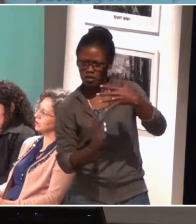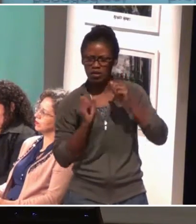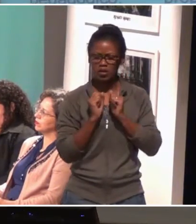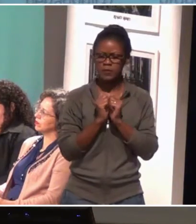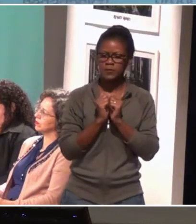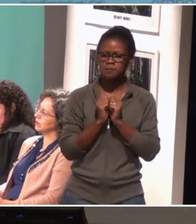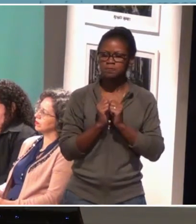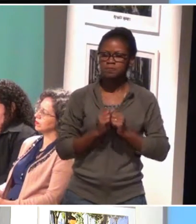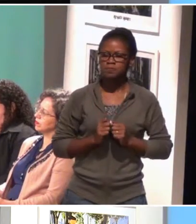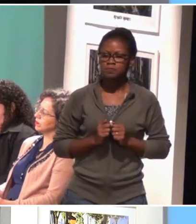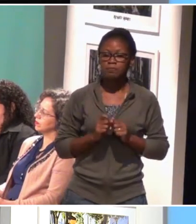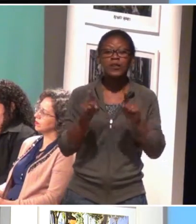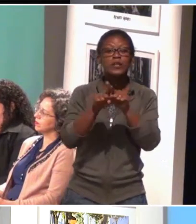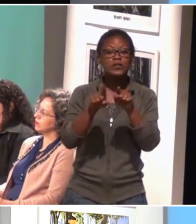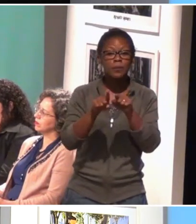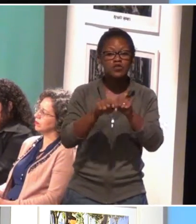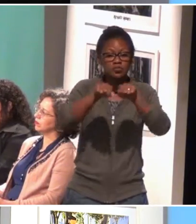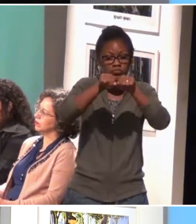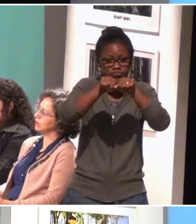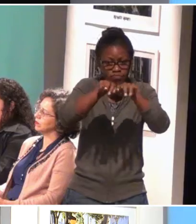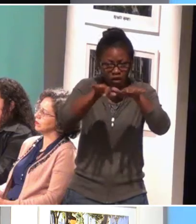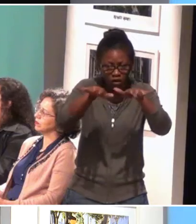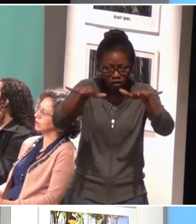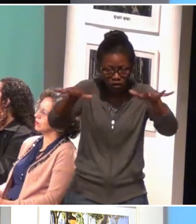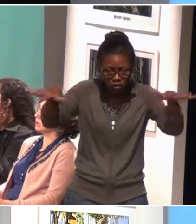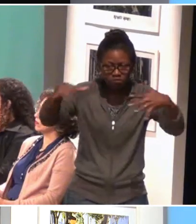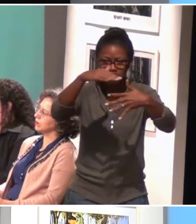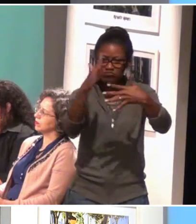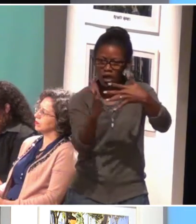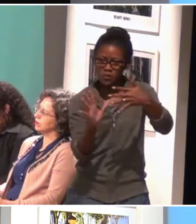multiplicação da Libras em todo o Estado,